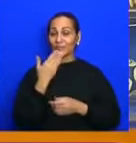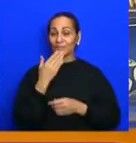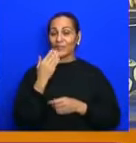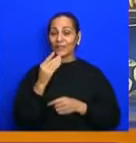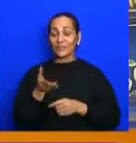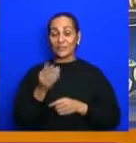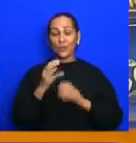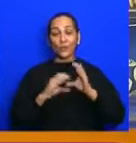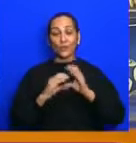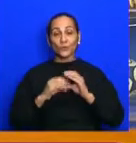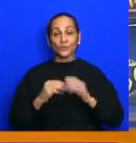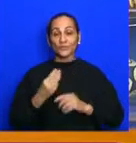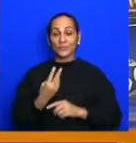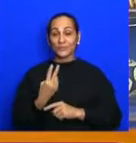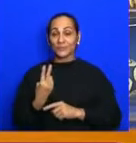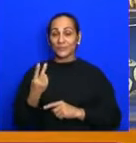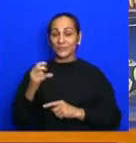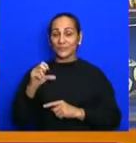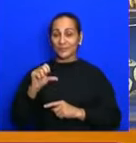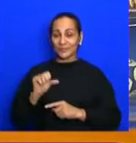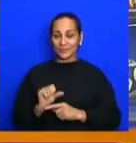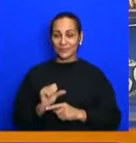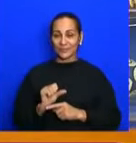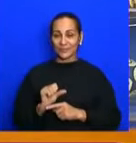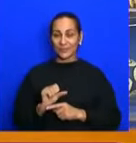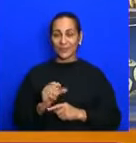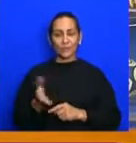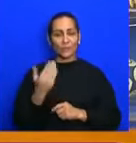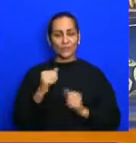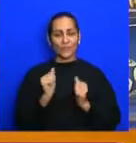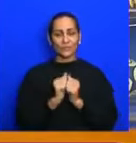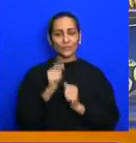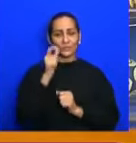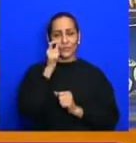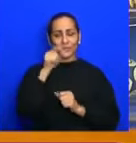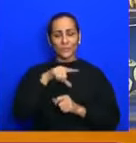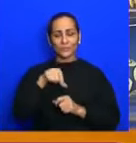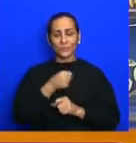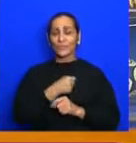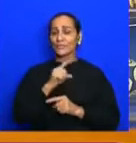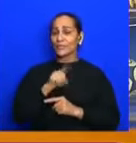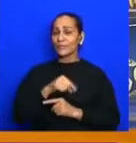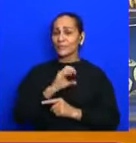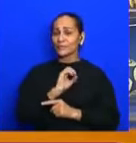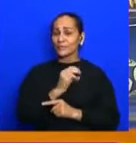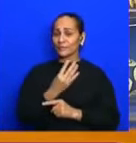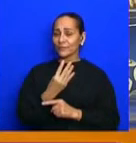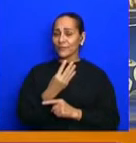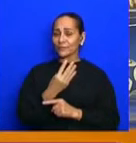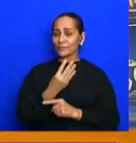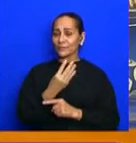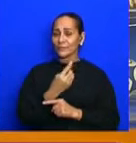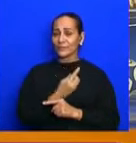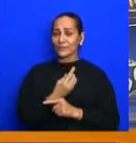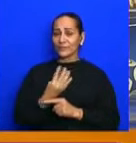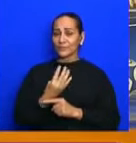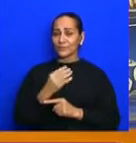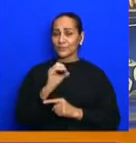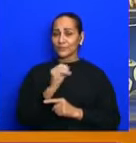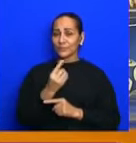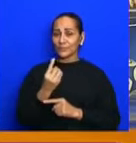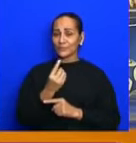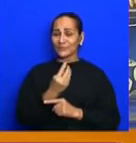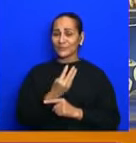Fácil, concurso 3.229. Confira comigo, os números sorteados foram 04, 14,